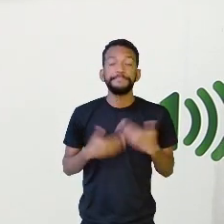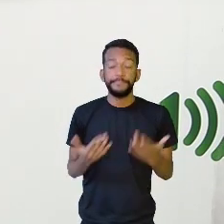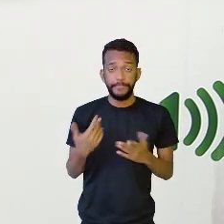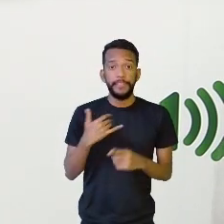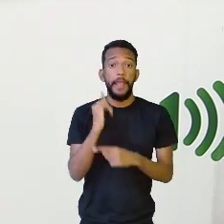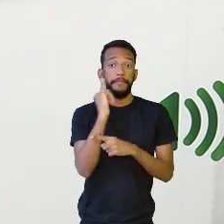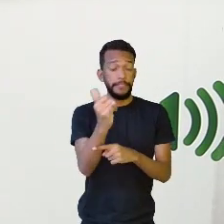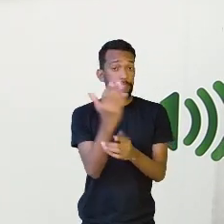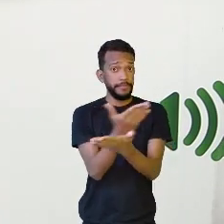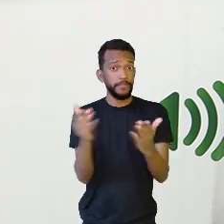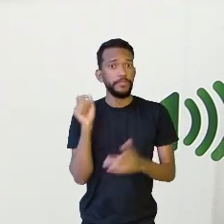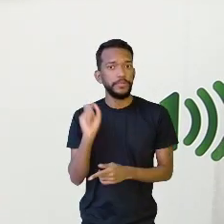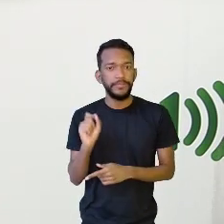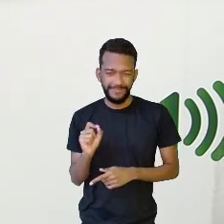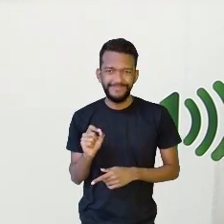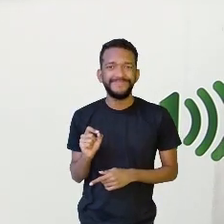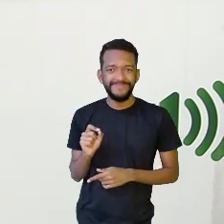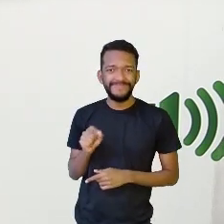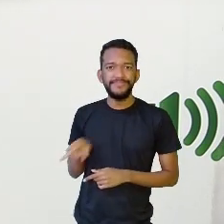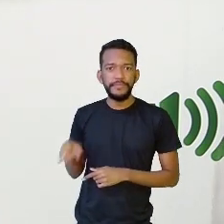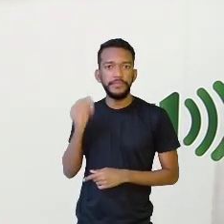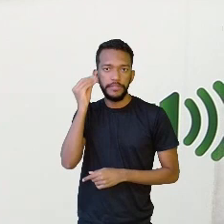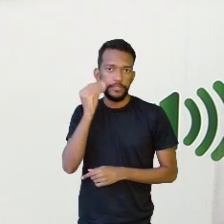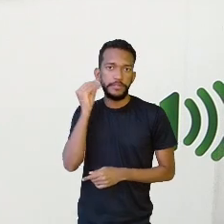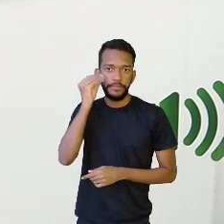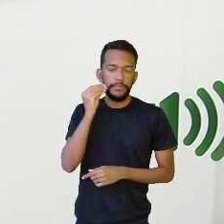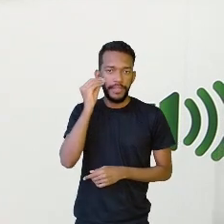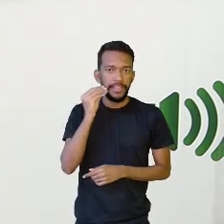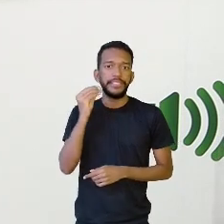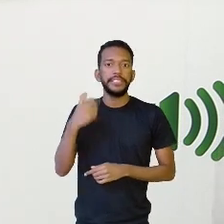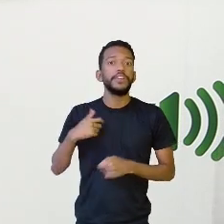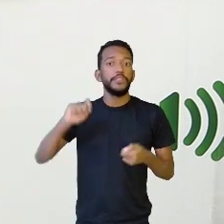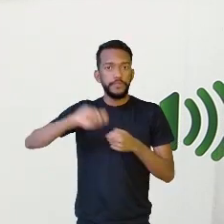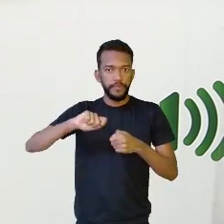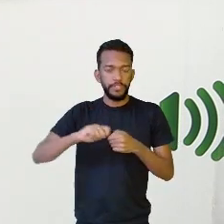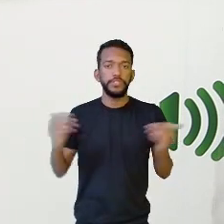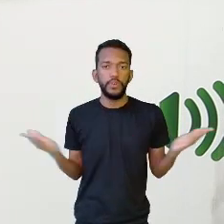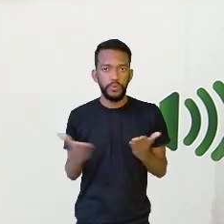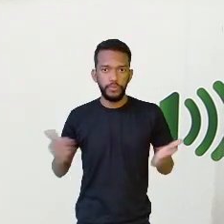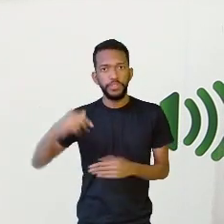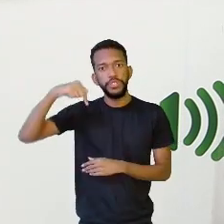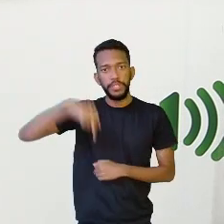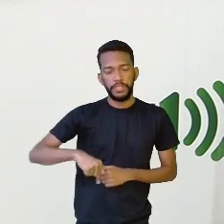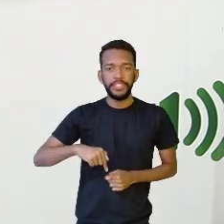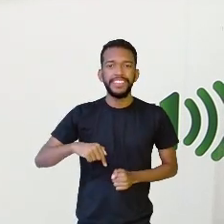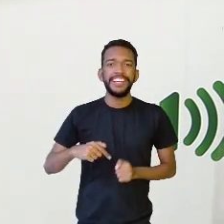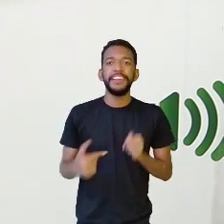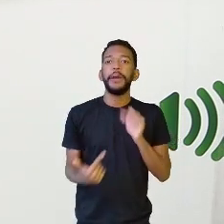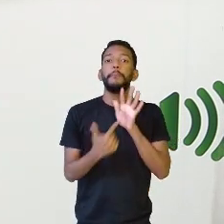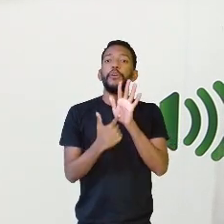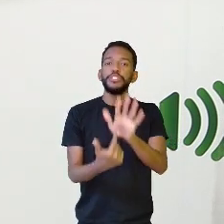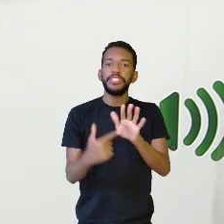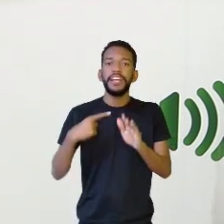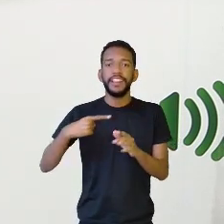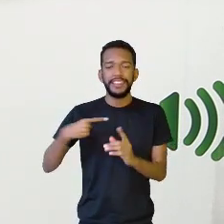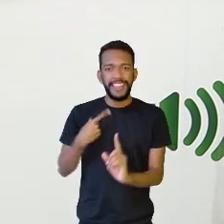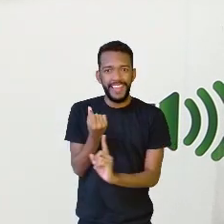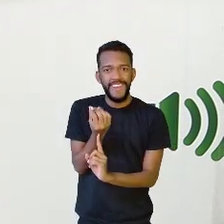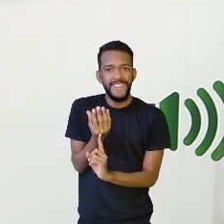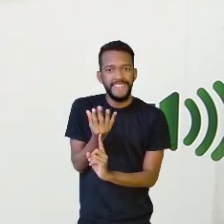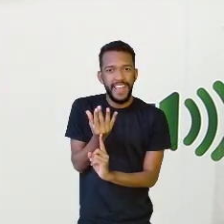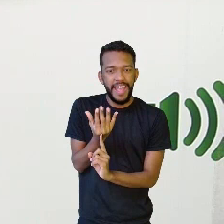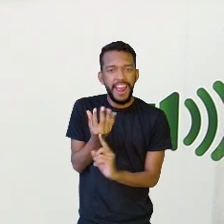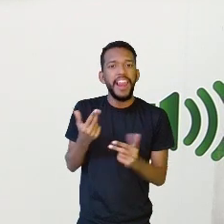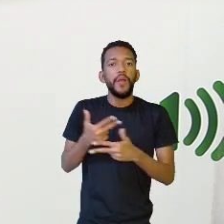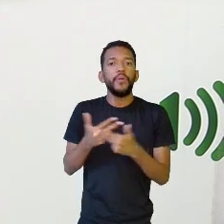para vocês que essa experiência que eu fiz hoje aqui para a gente, mostrar que a vela ela apaga